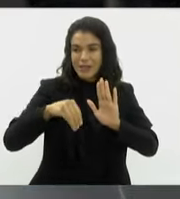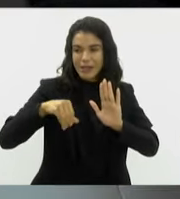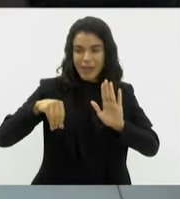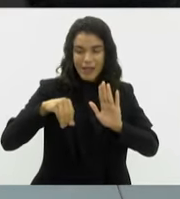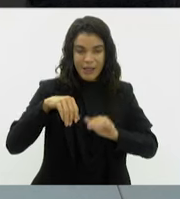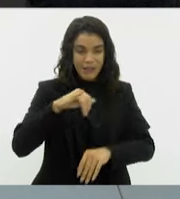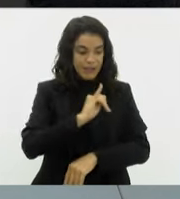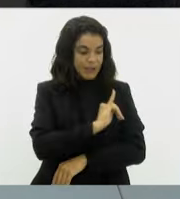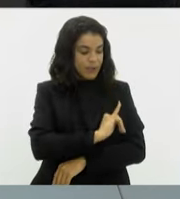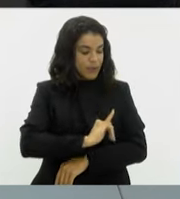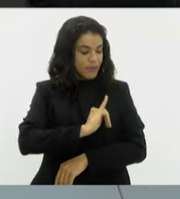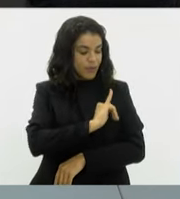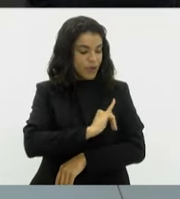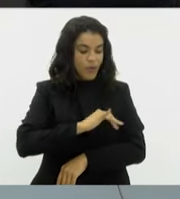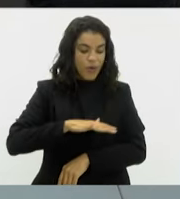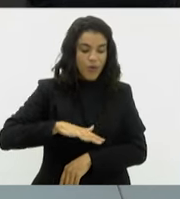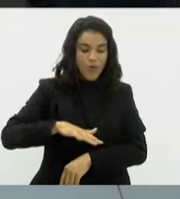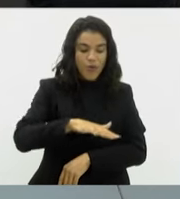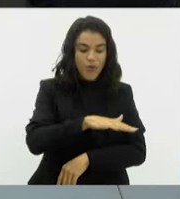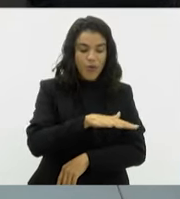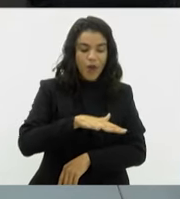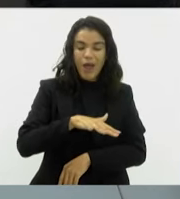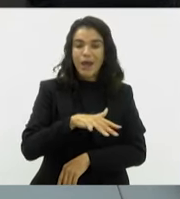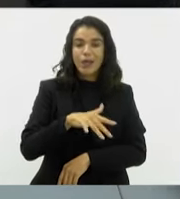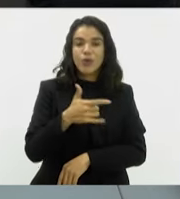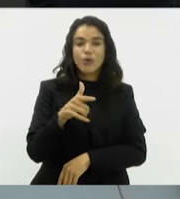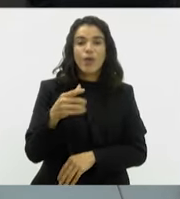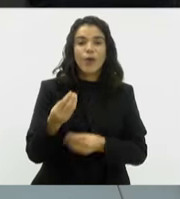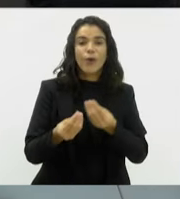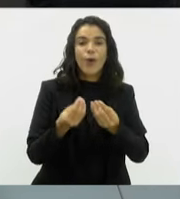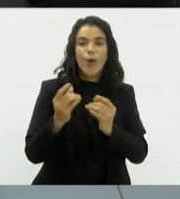Itaboraí, se lá é uma área não edificante.